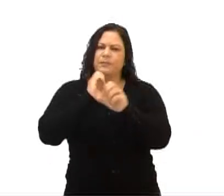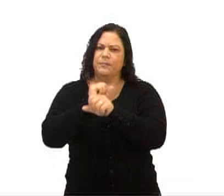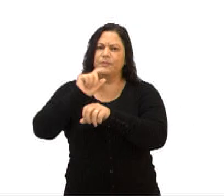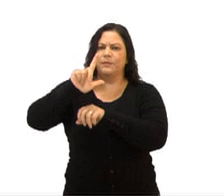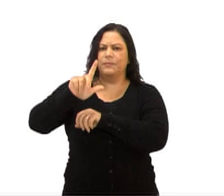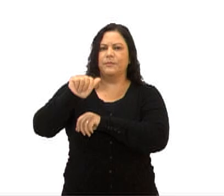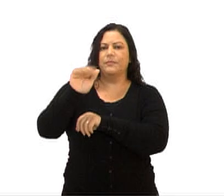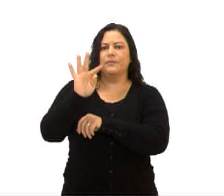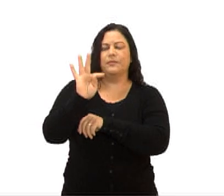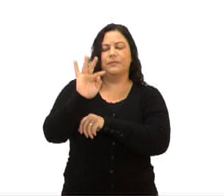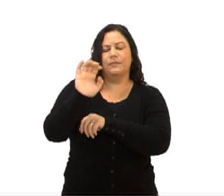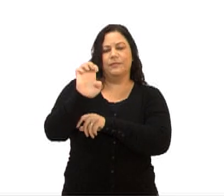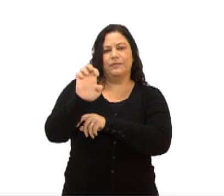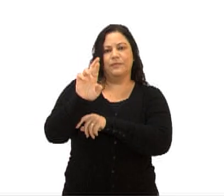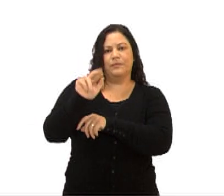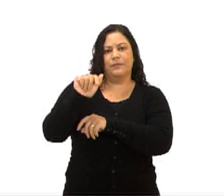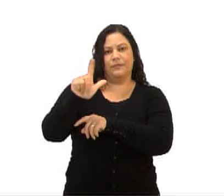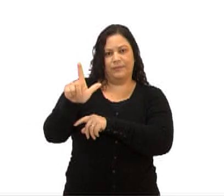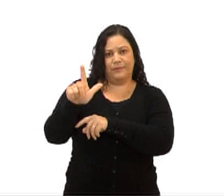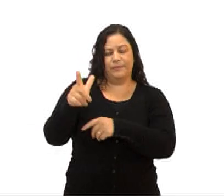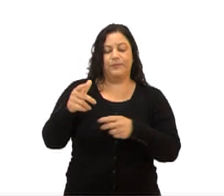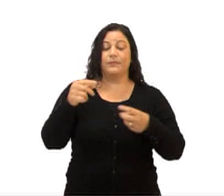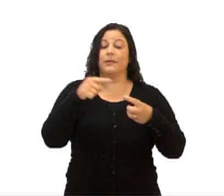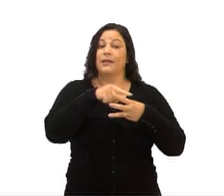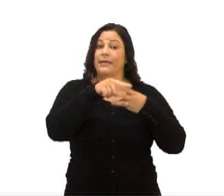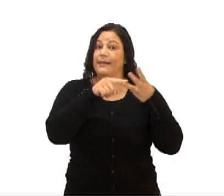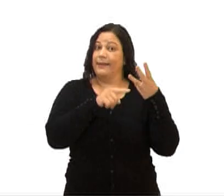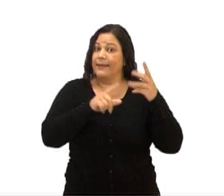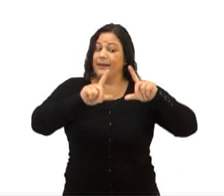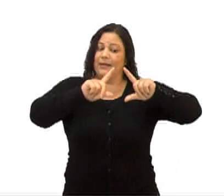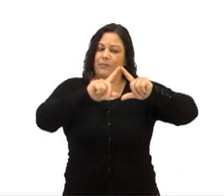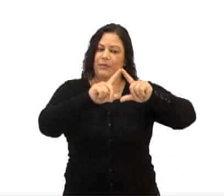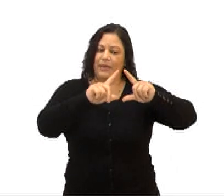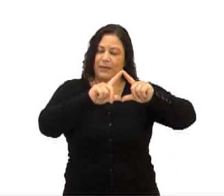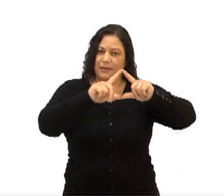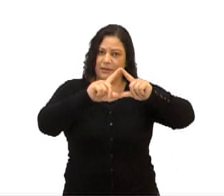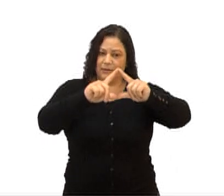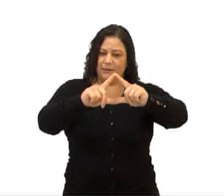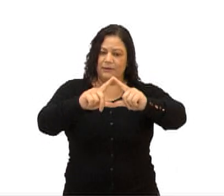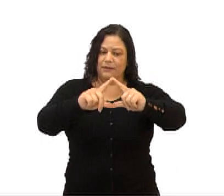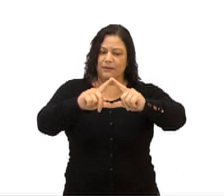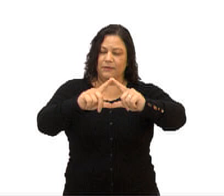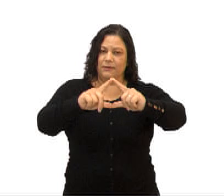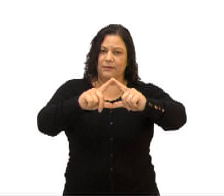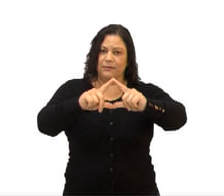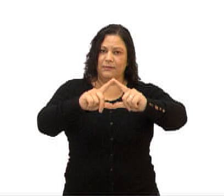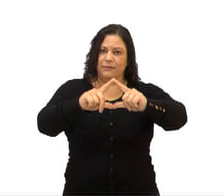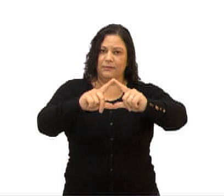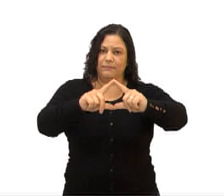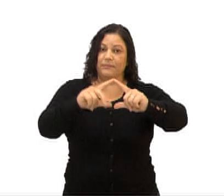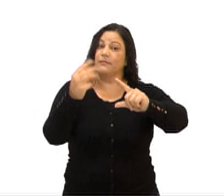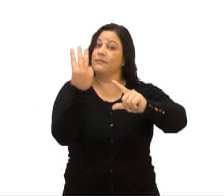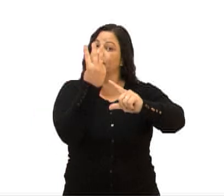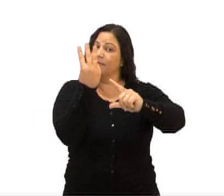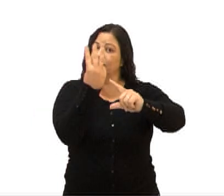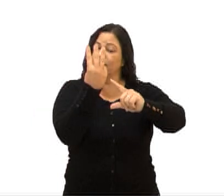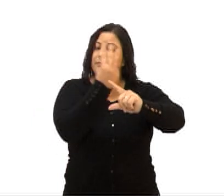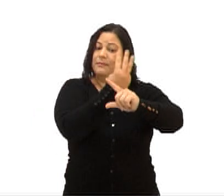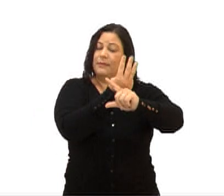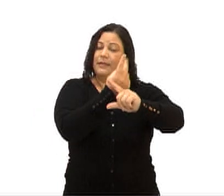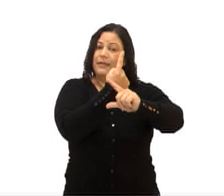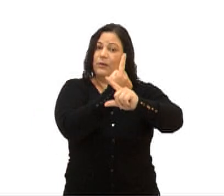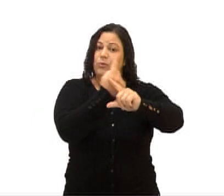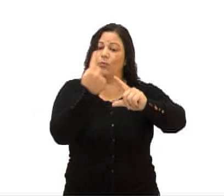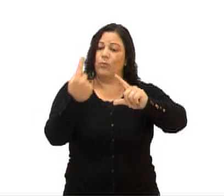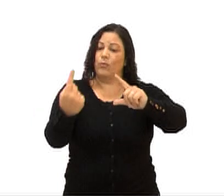lateral. Existem 3 faces laterais. É um prisma triangular. A altura de todas elas é igual a 10 centímetros.